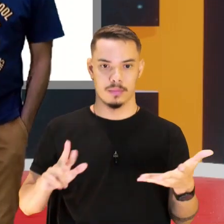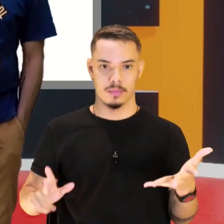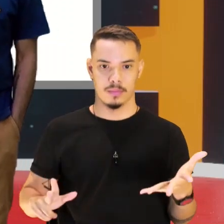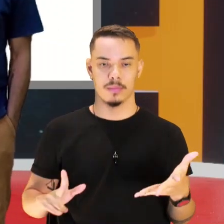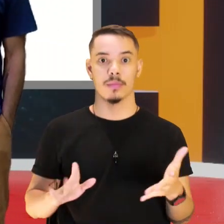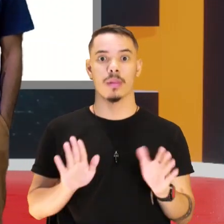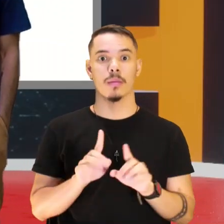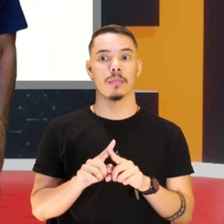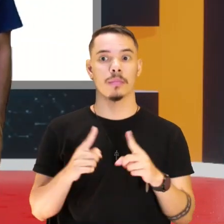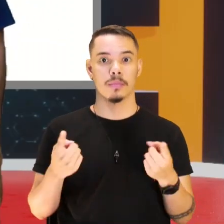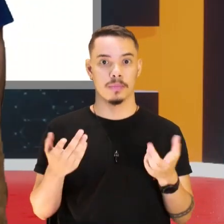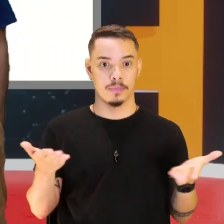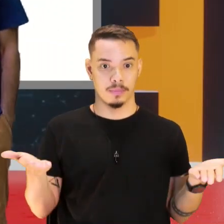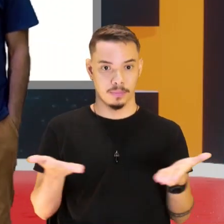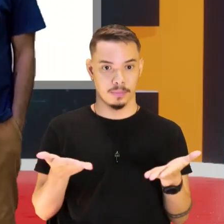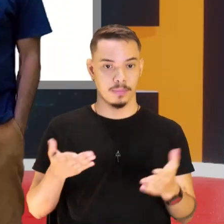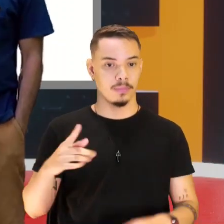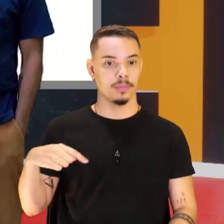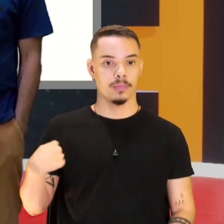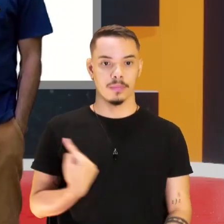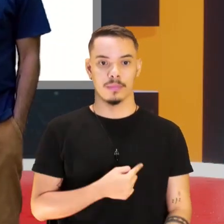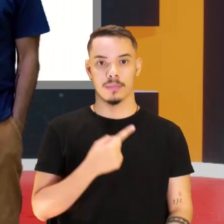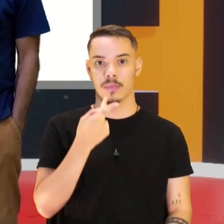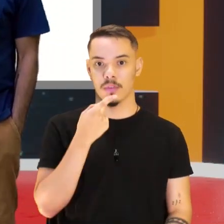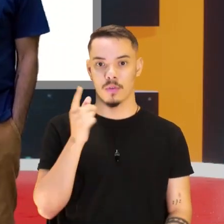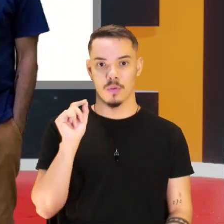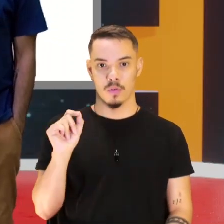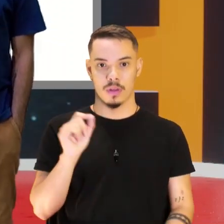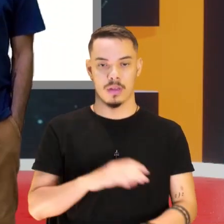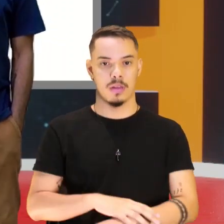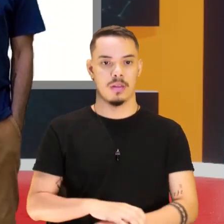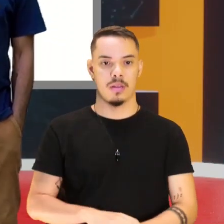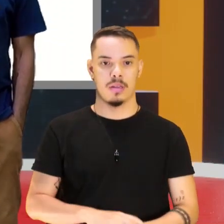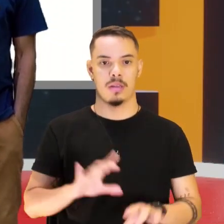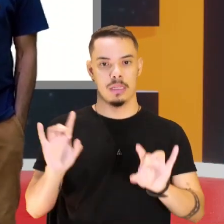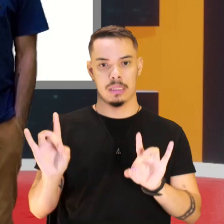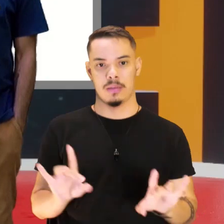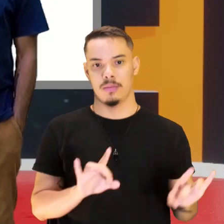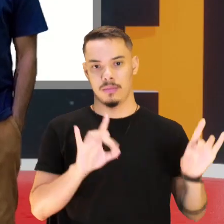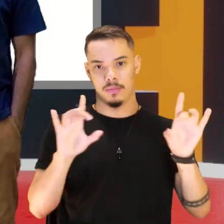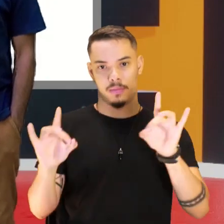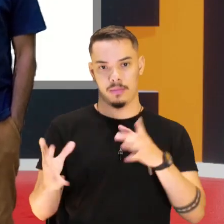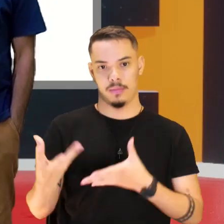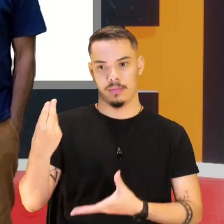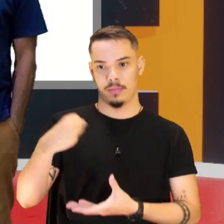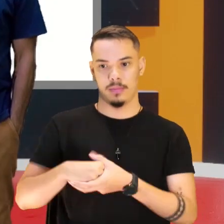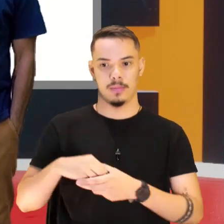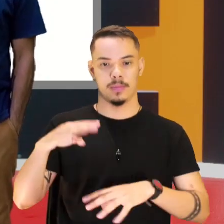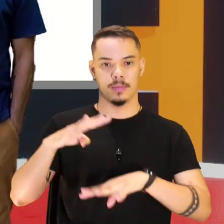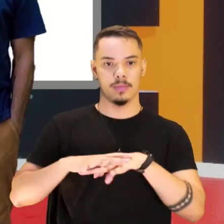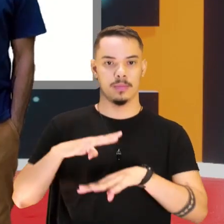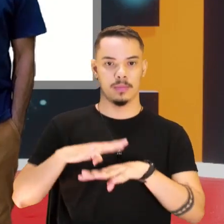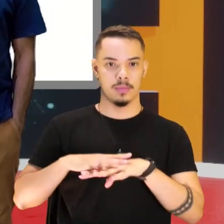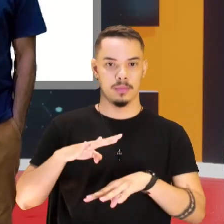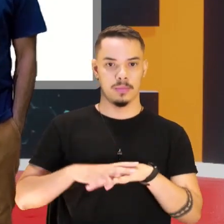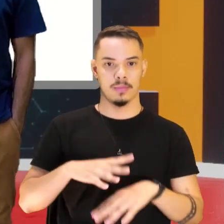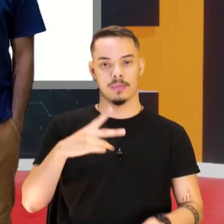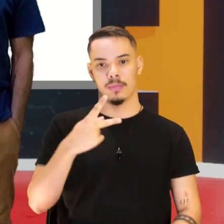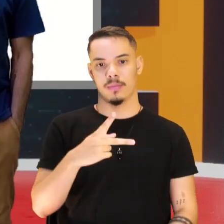aleatória, mas agora a gente vai trabalhar uma sequência que é especial na matemática, chamada de progressão